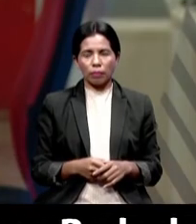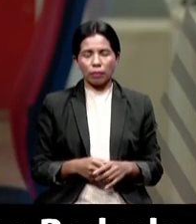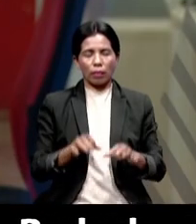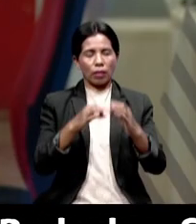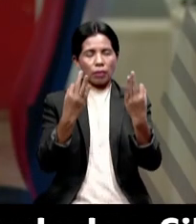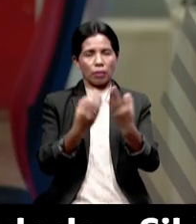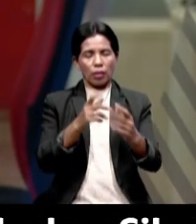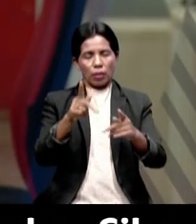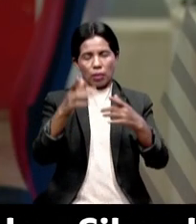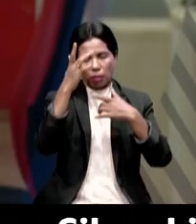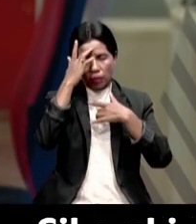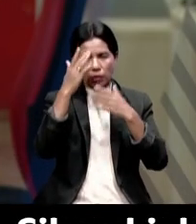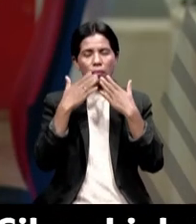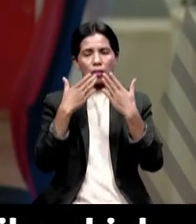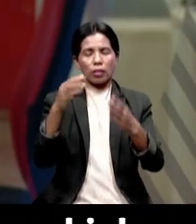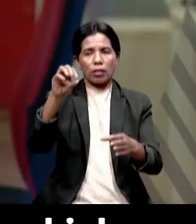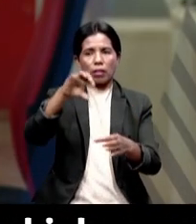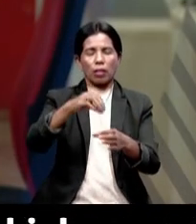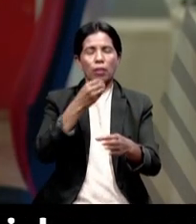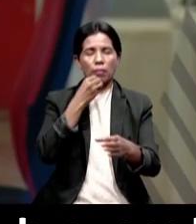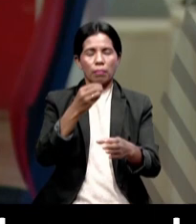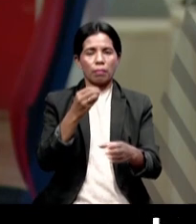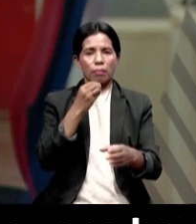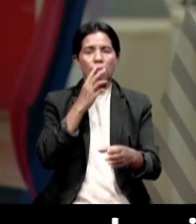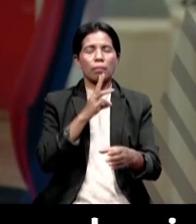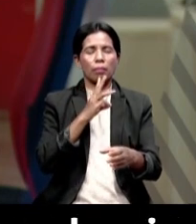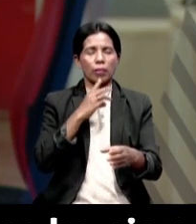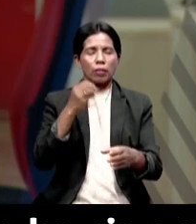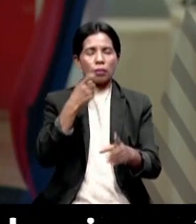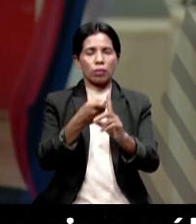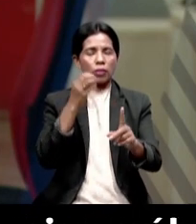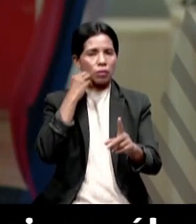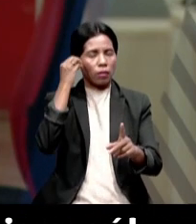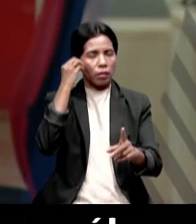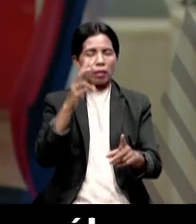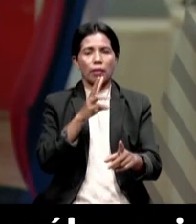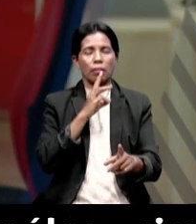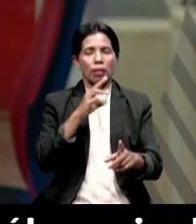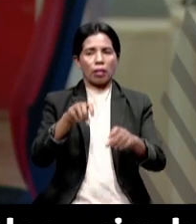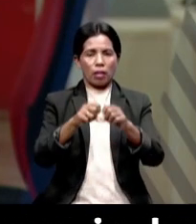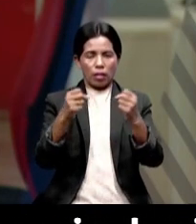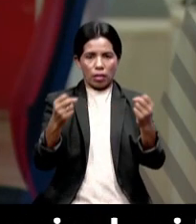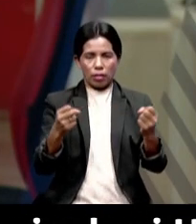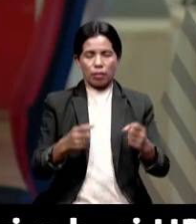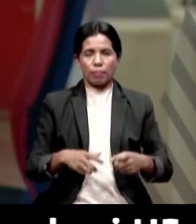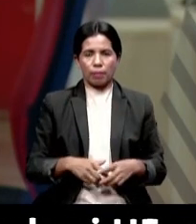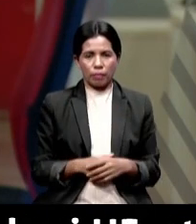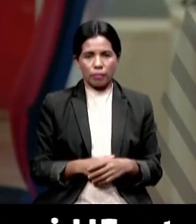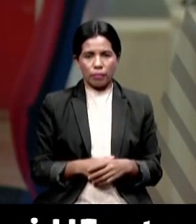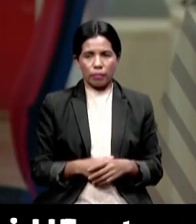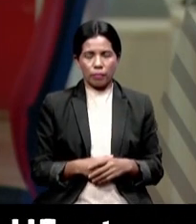Família paciente obrigado em CB, Rússia, uma lore do hospital. Tamba, máquina, bomba B, avaria.